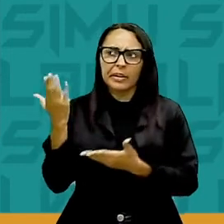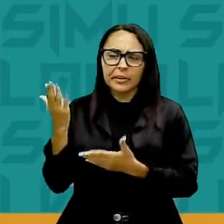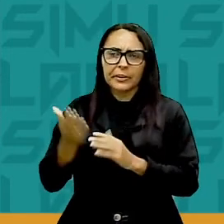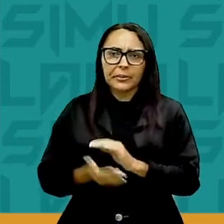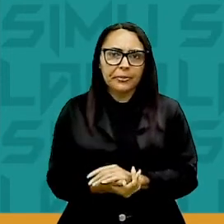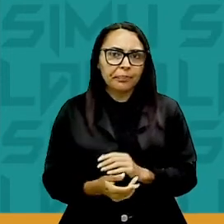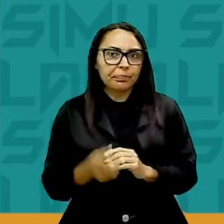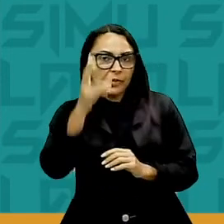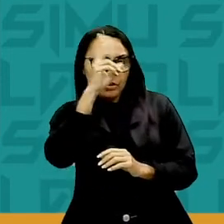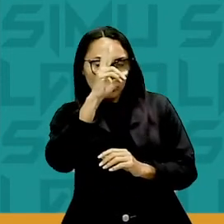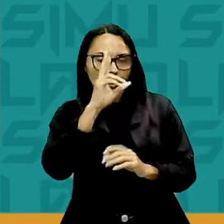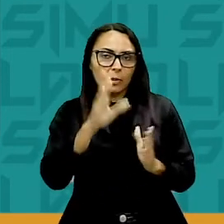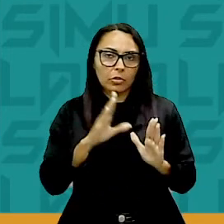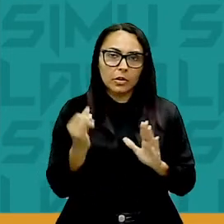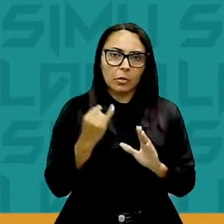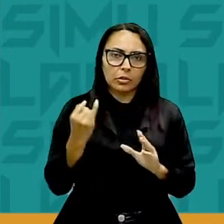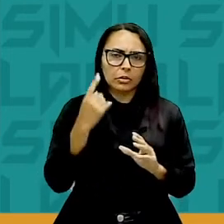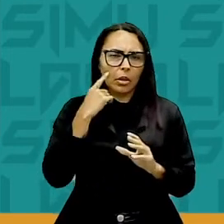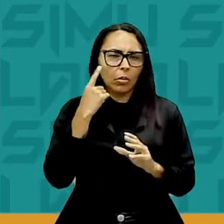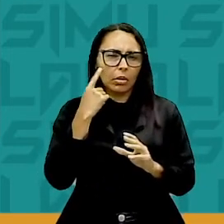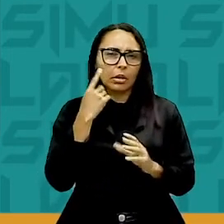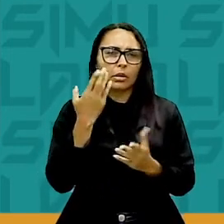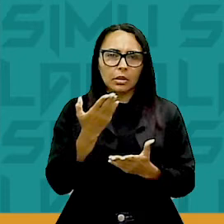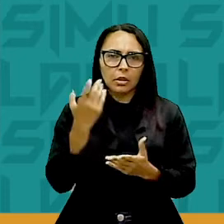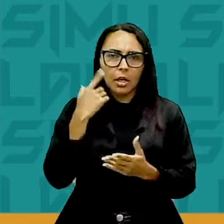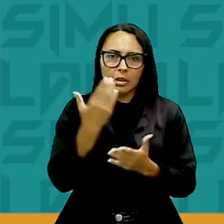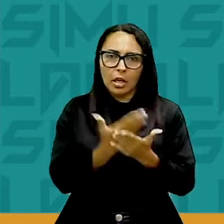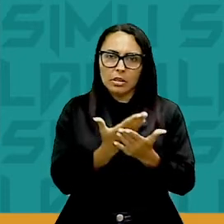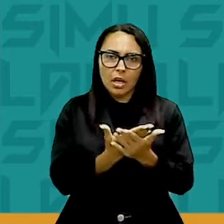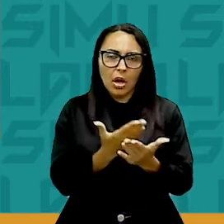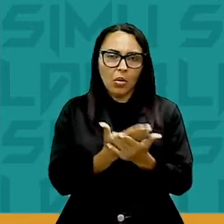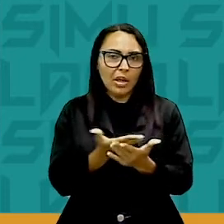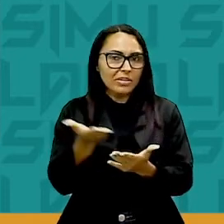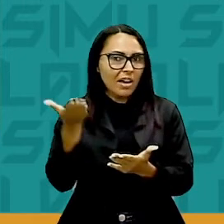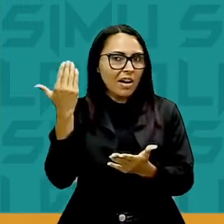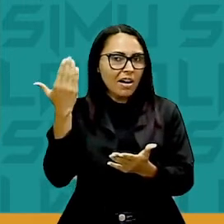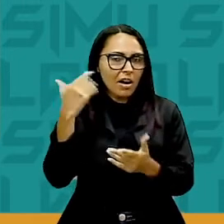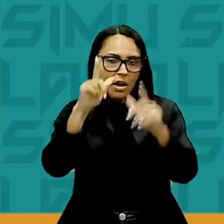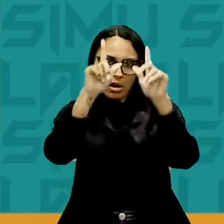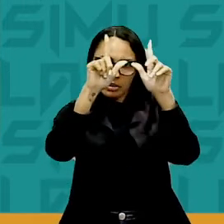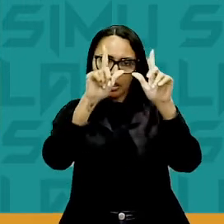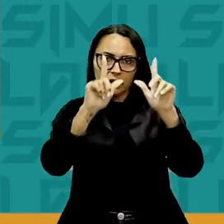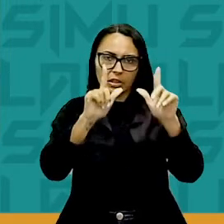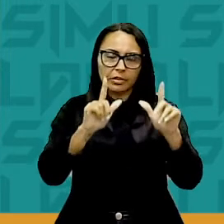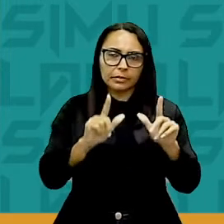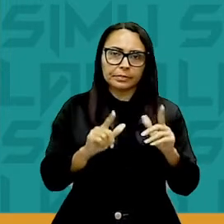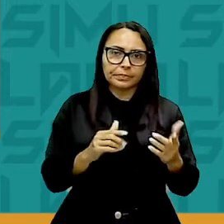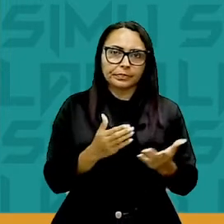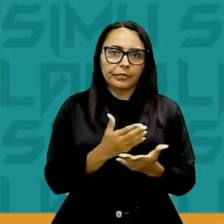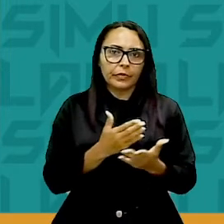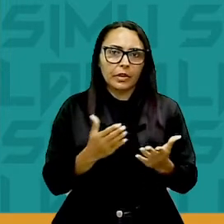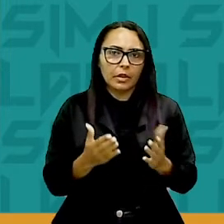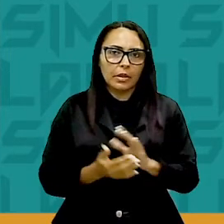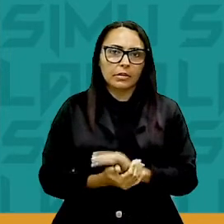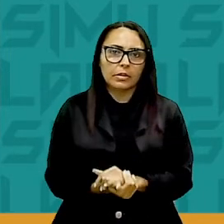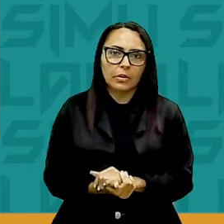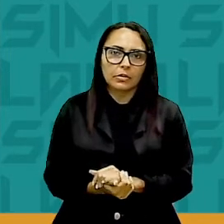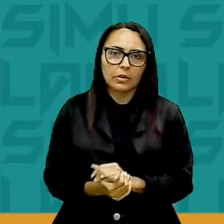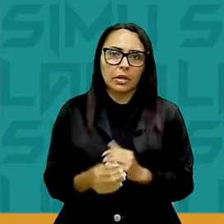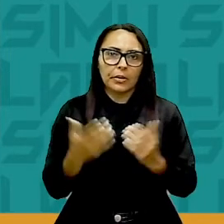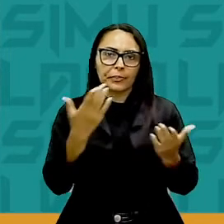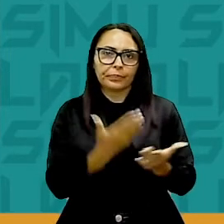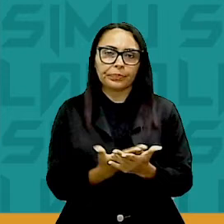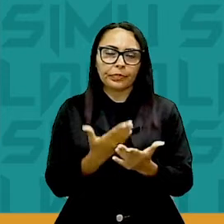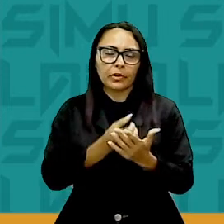lembra uma coisa interessante, dá uma olhadinha nas aulas anteriores, se não me falha a memória, as aulas da galera